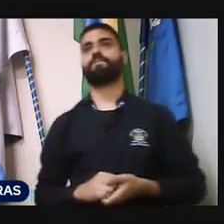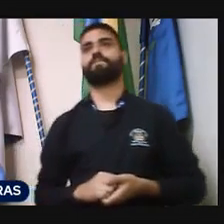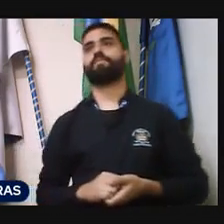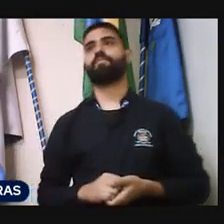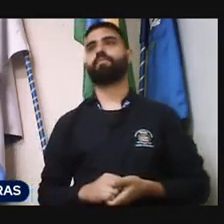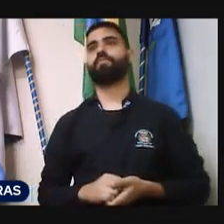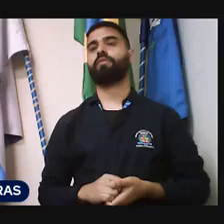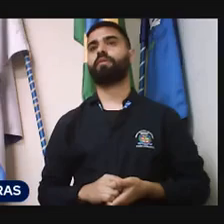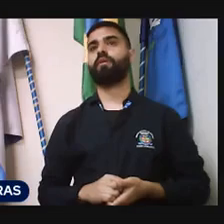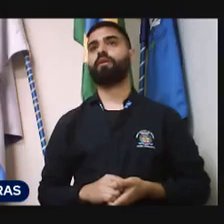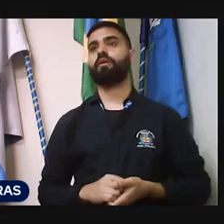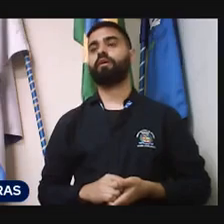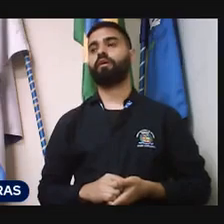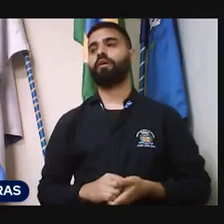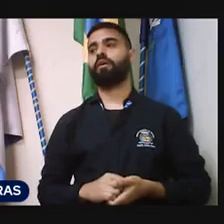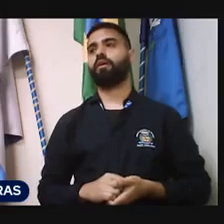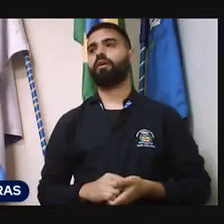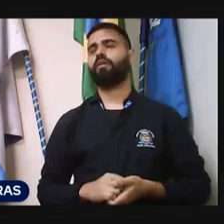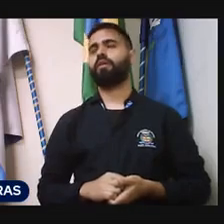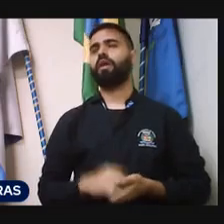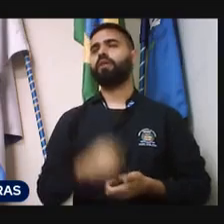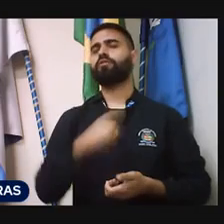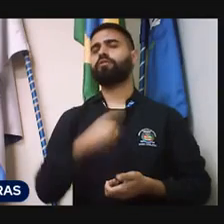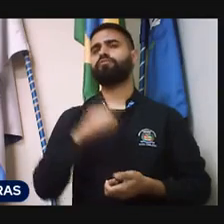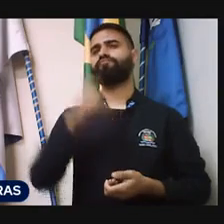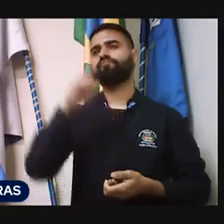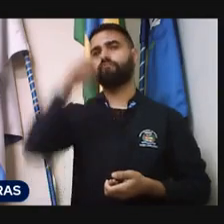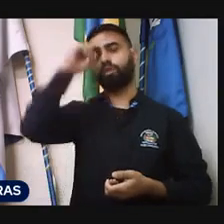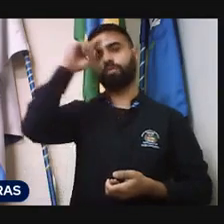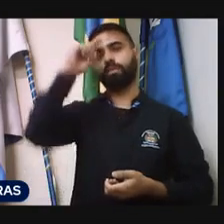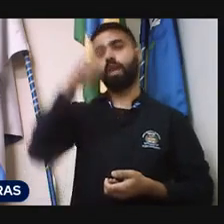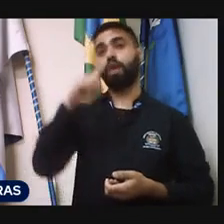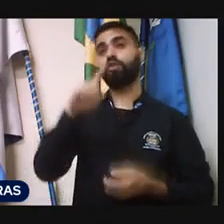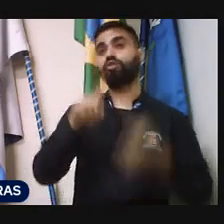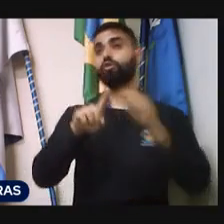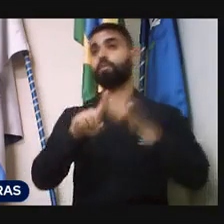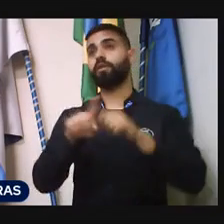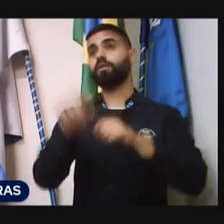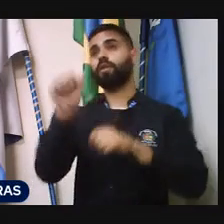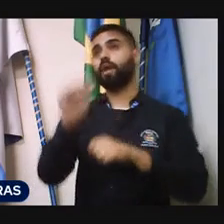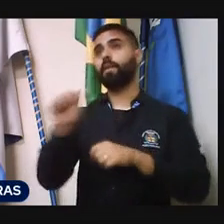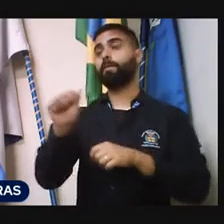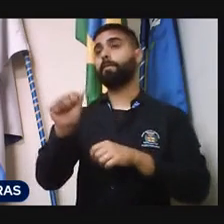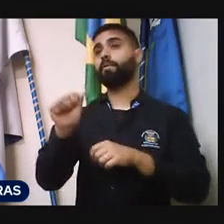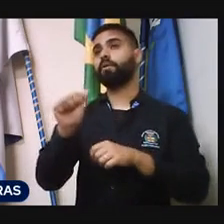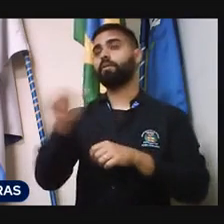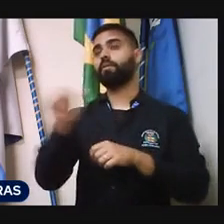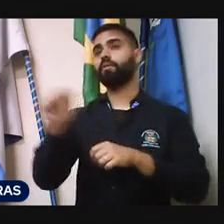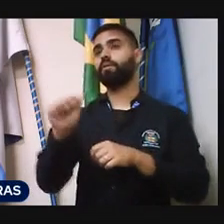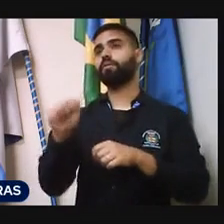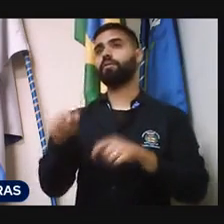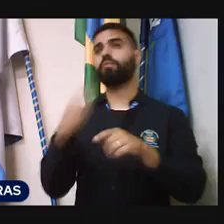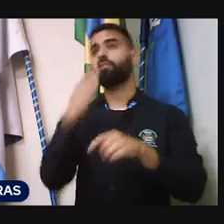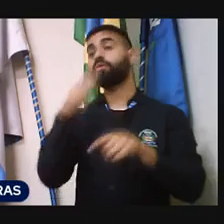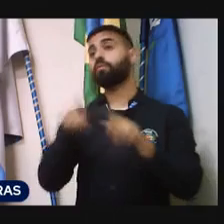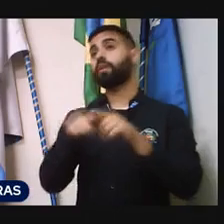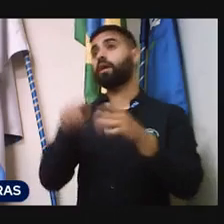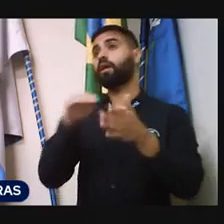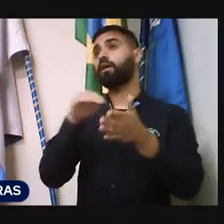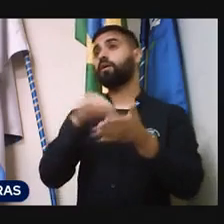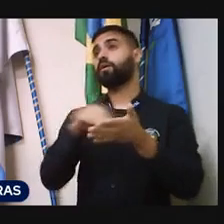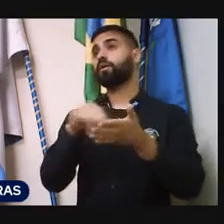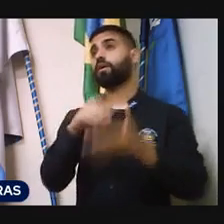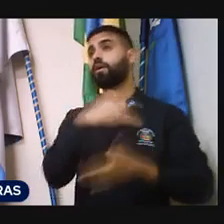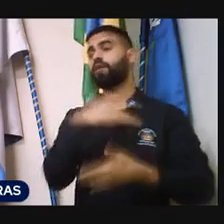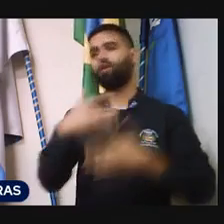nos últimos três meses anteriores aí a gente abriu ele não tinha secretaria de saúde para ajudar aí